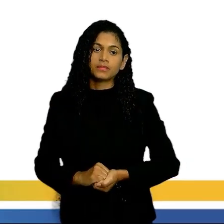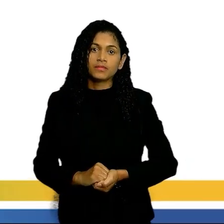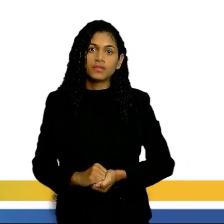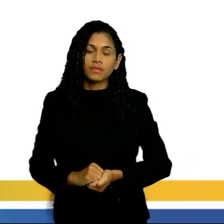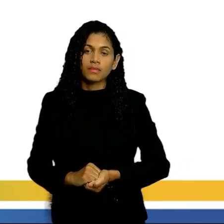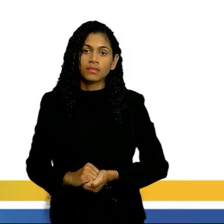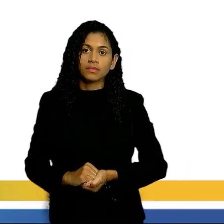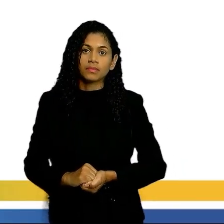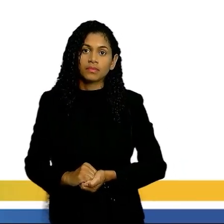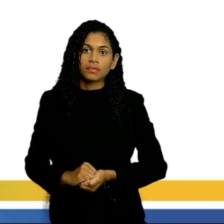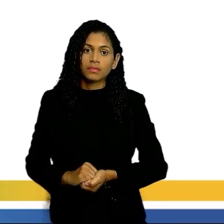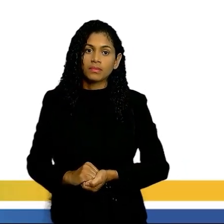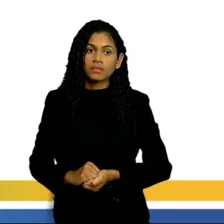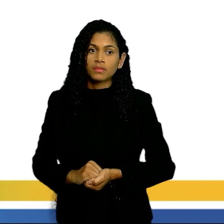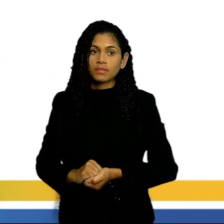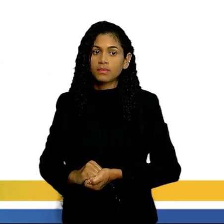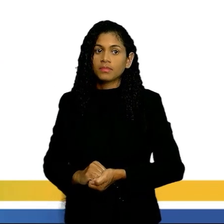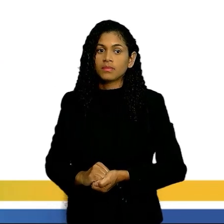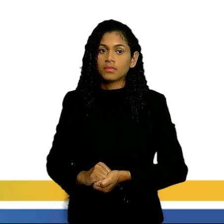aí.